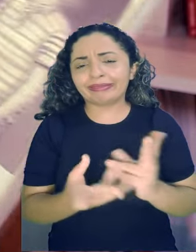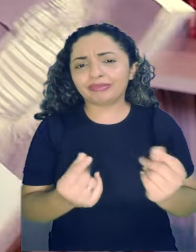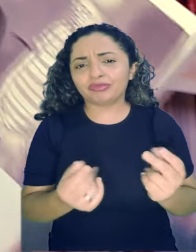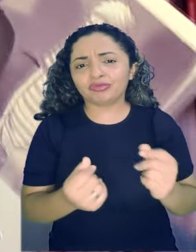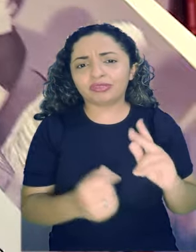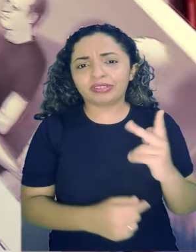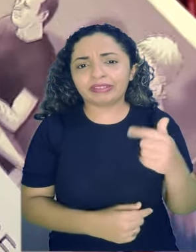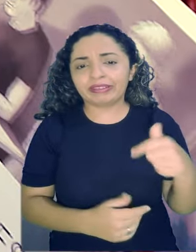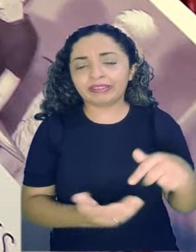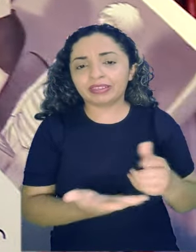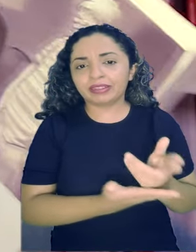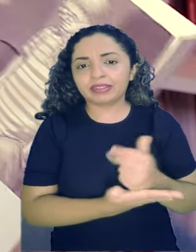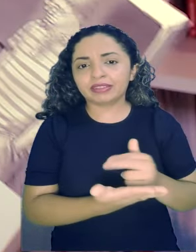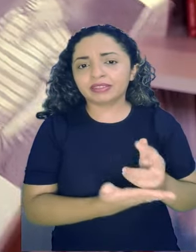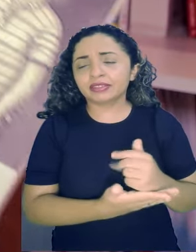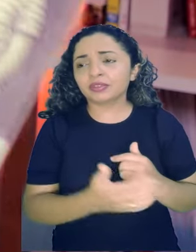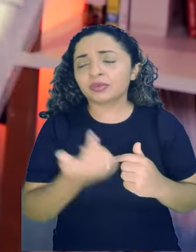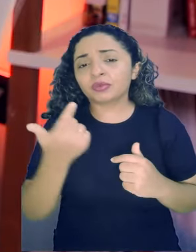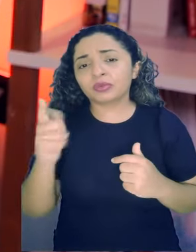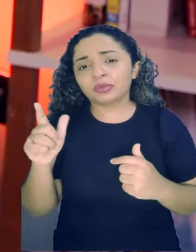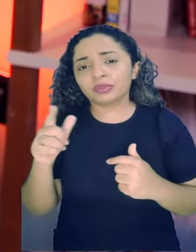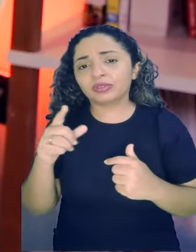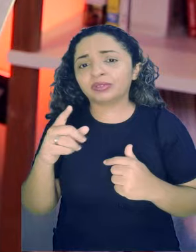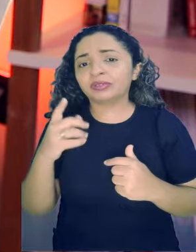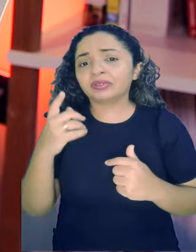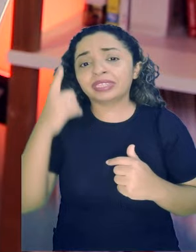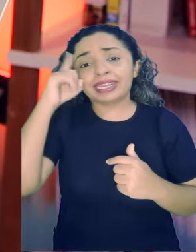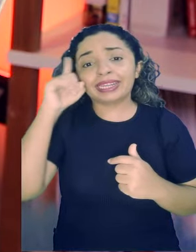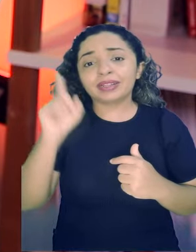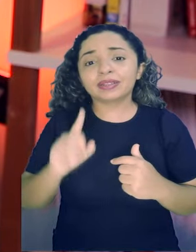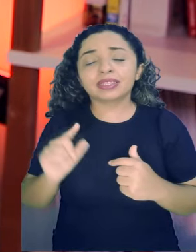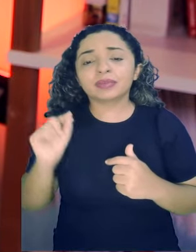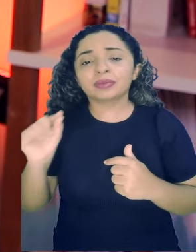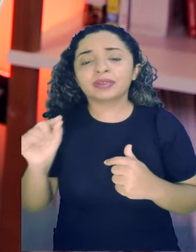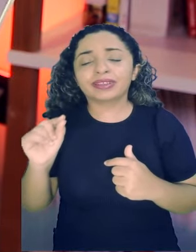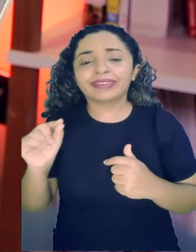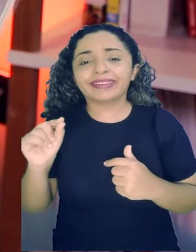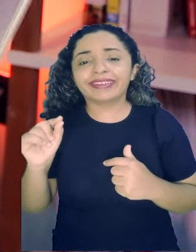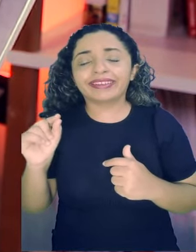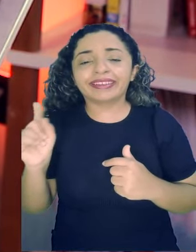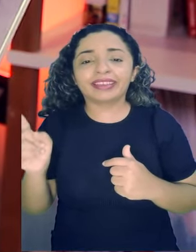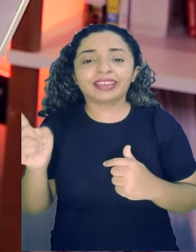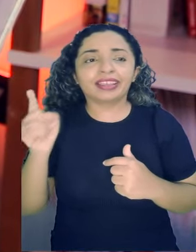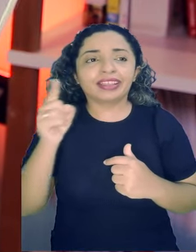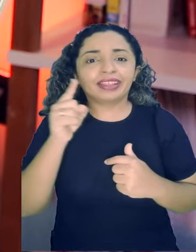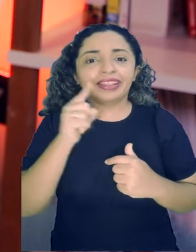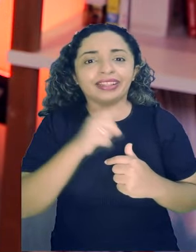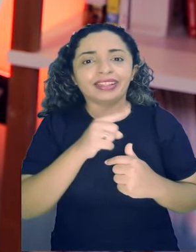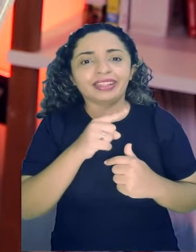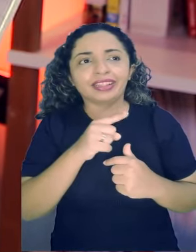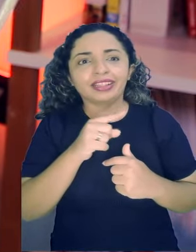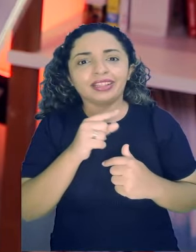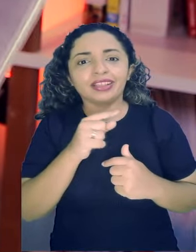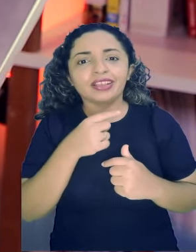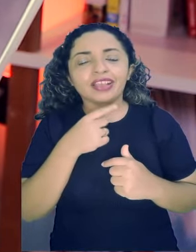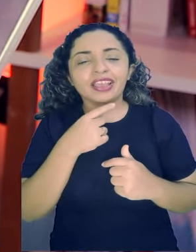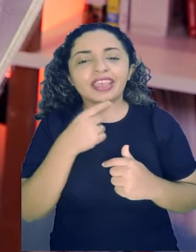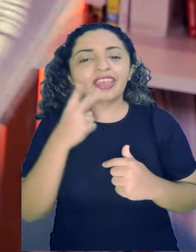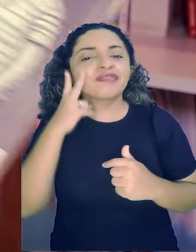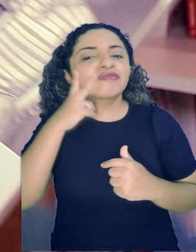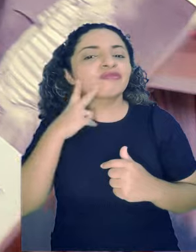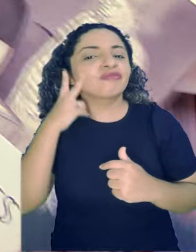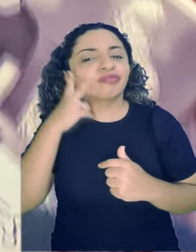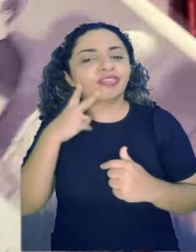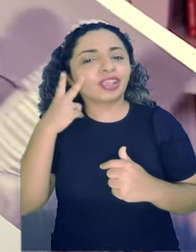sobre história de quadrinhos, ao passo que o Etienne é ignorante no ofício do Richard, que é de fazer vinhos.